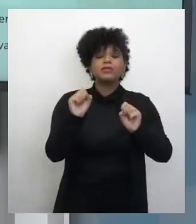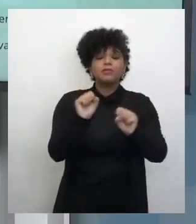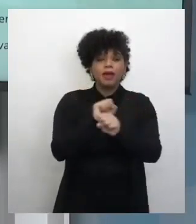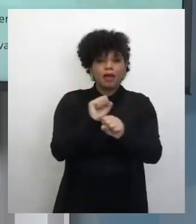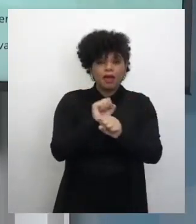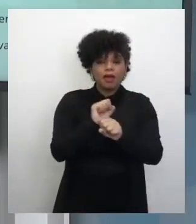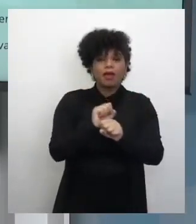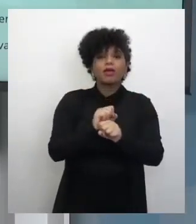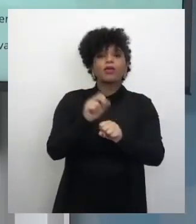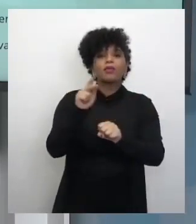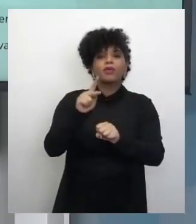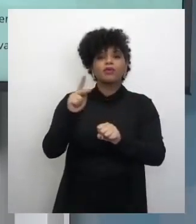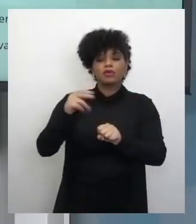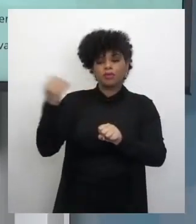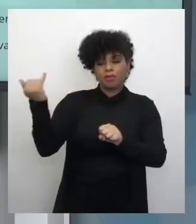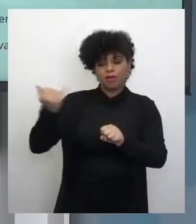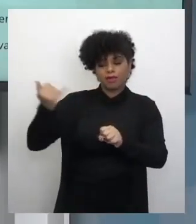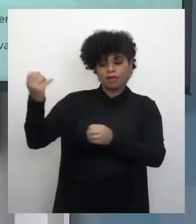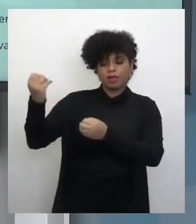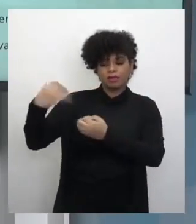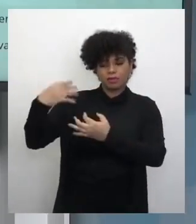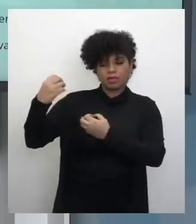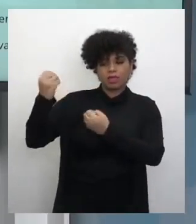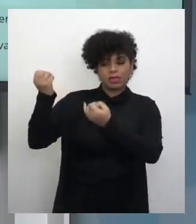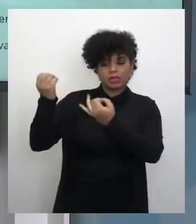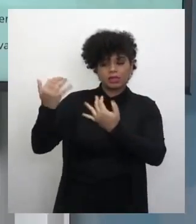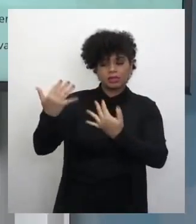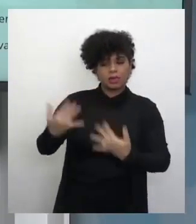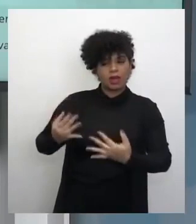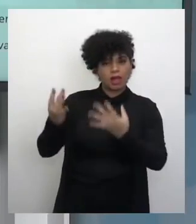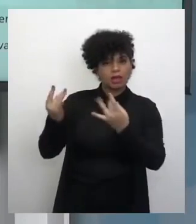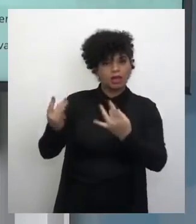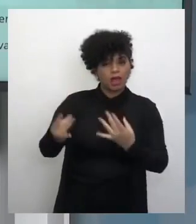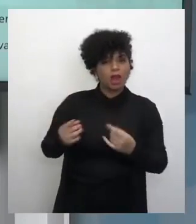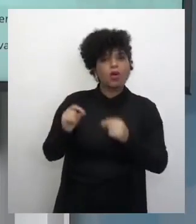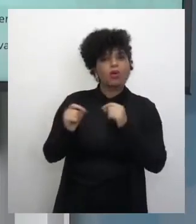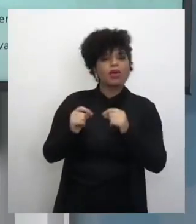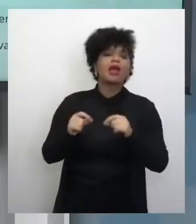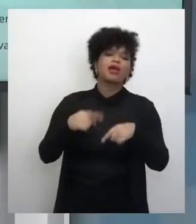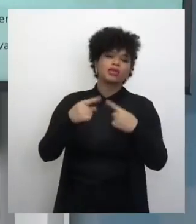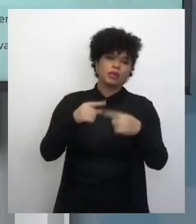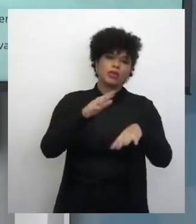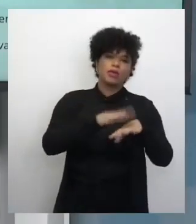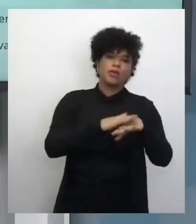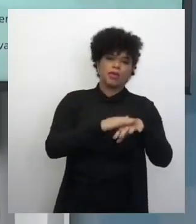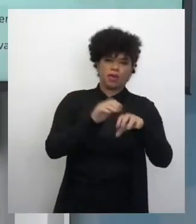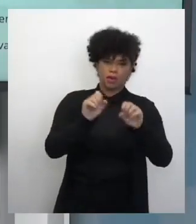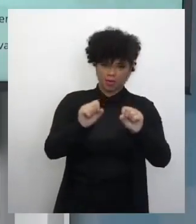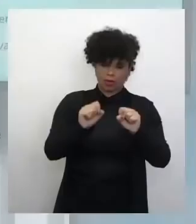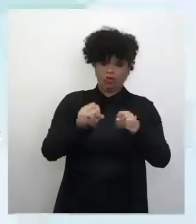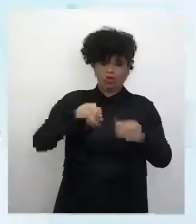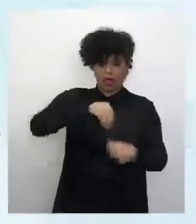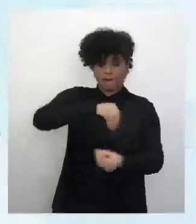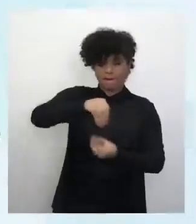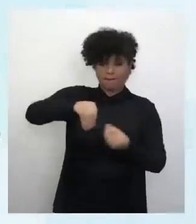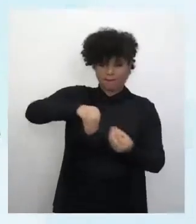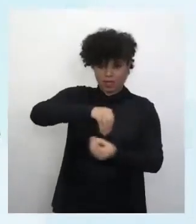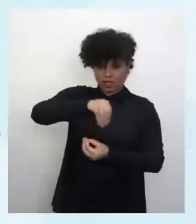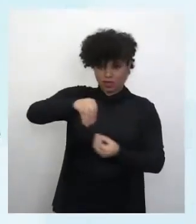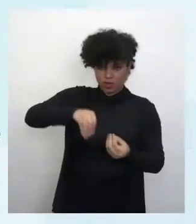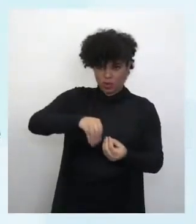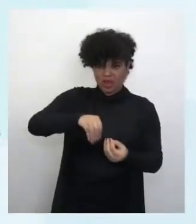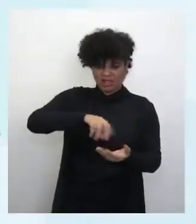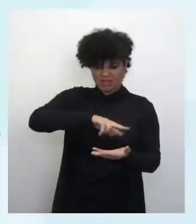nada. Esperar as ordens dos professores, as indicações dos professores, no caso dessas aulas. Não misturar reagente químico